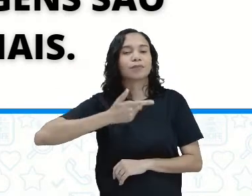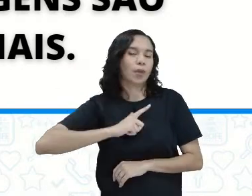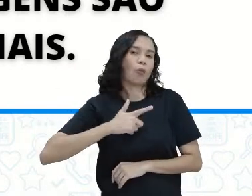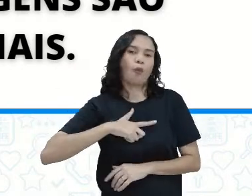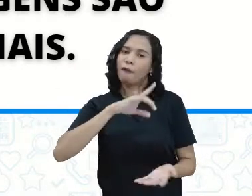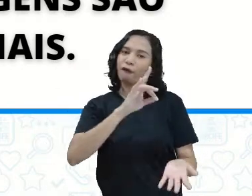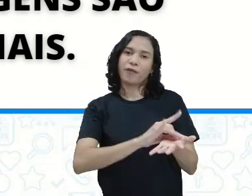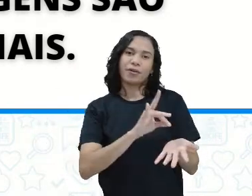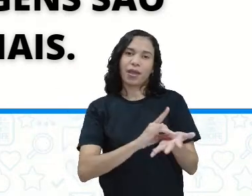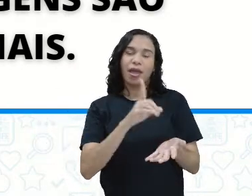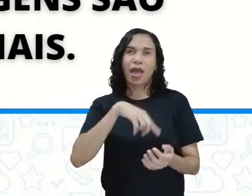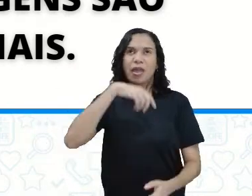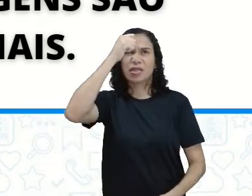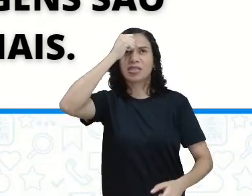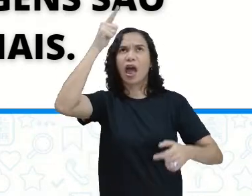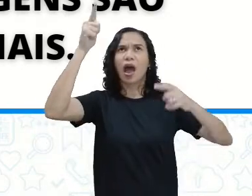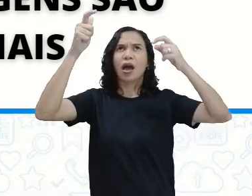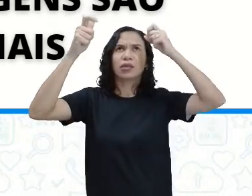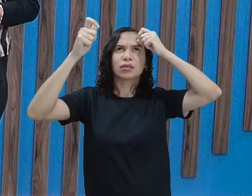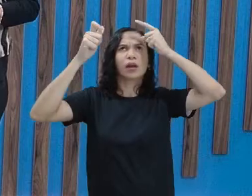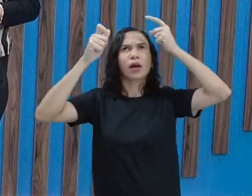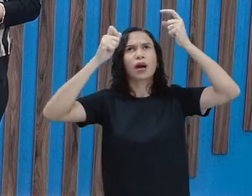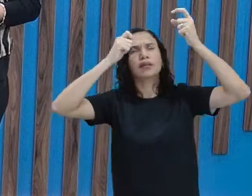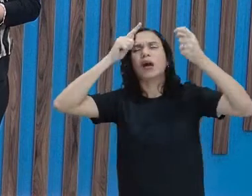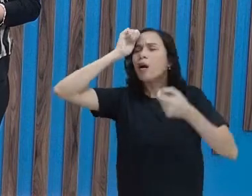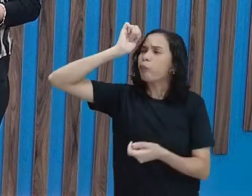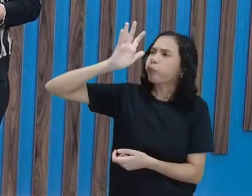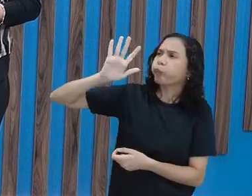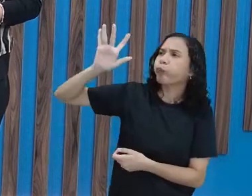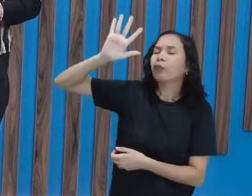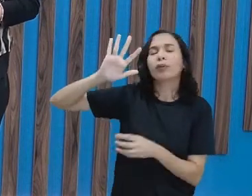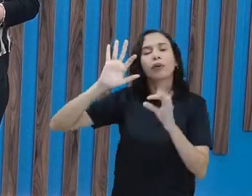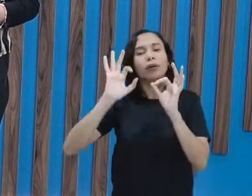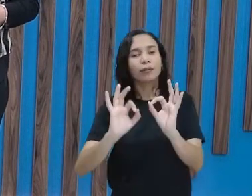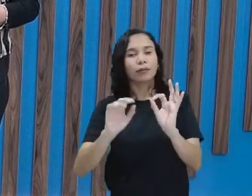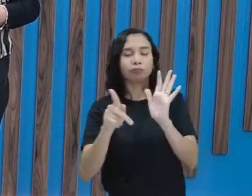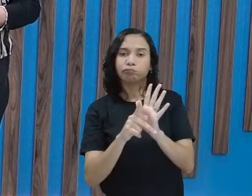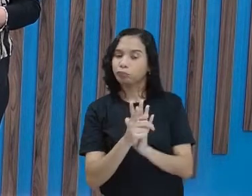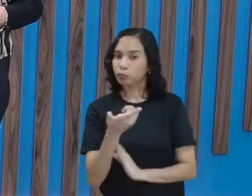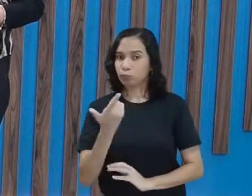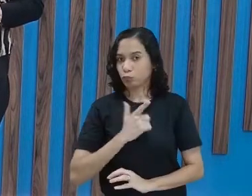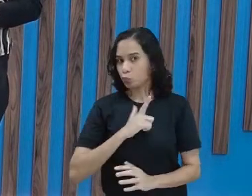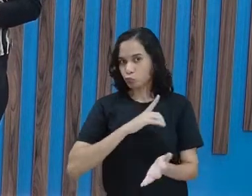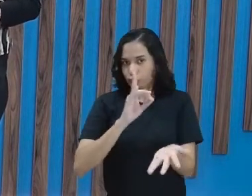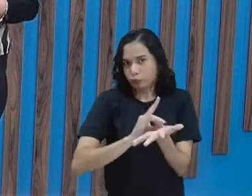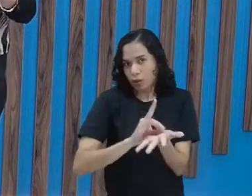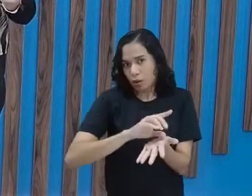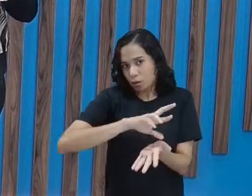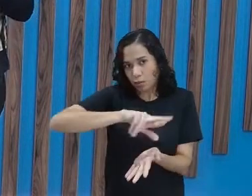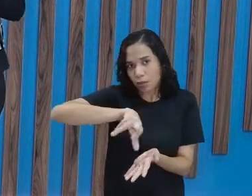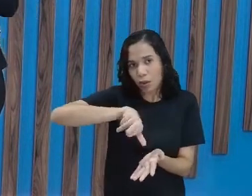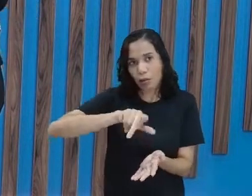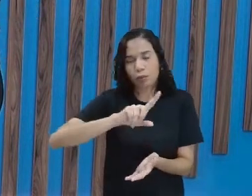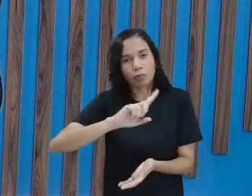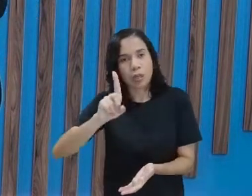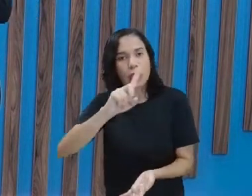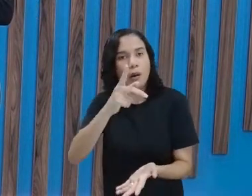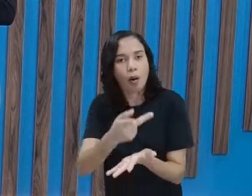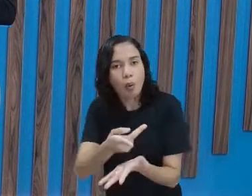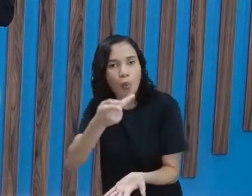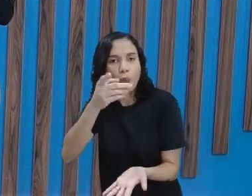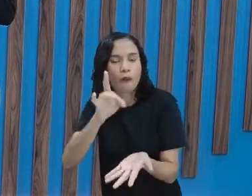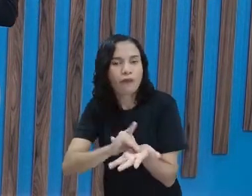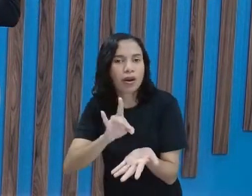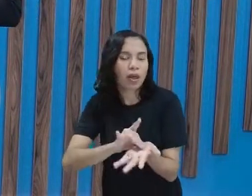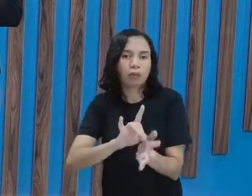são histórias criadas, inventadas, tá certo? Elas não são reais, elas não aconteceram de